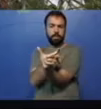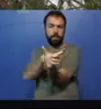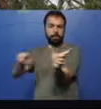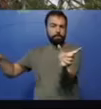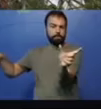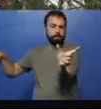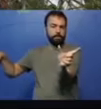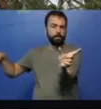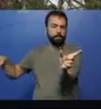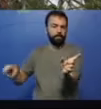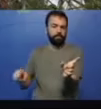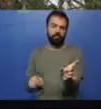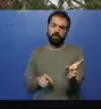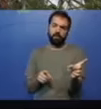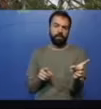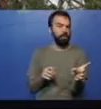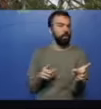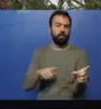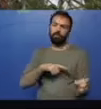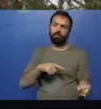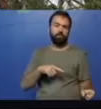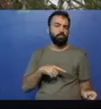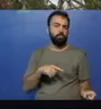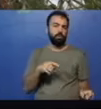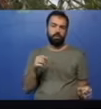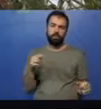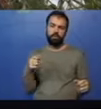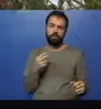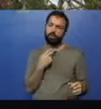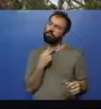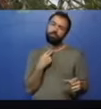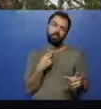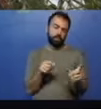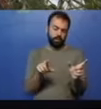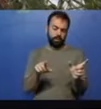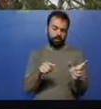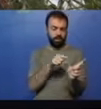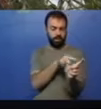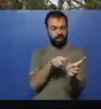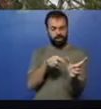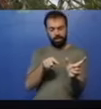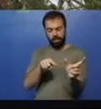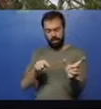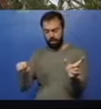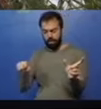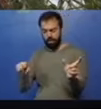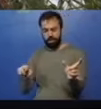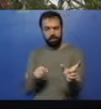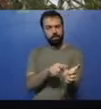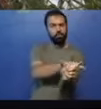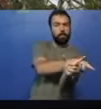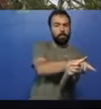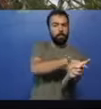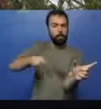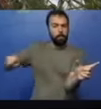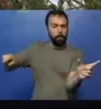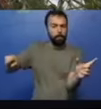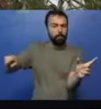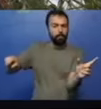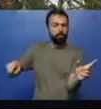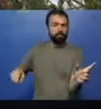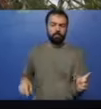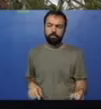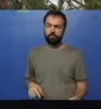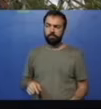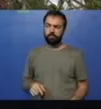fora. Não pode ser um risco no catus e um risco do domésticos. É errado. Tem que ser o nome de fora a fora, pegando as duas